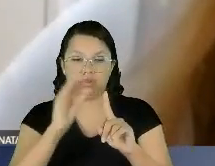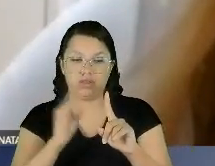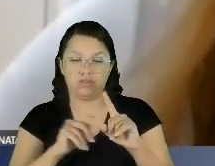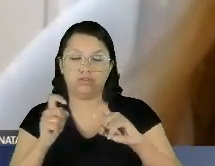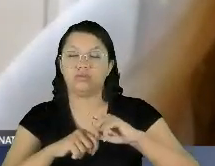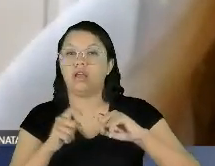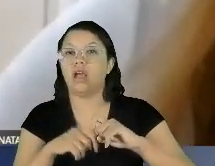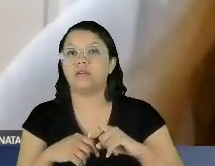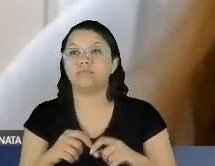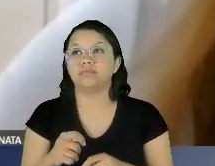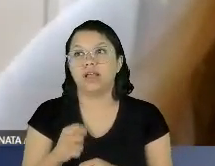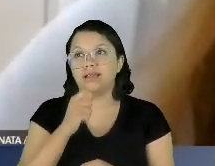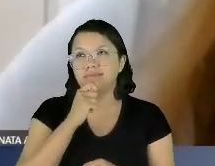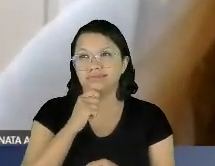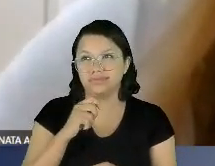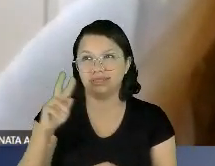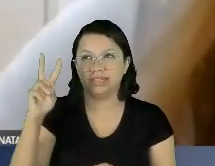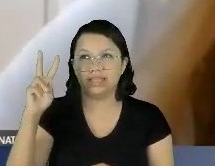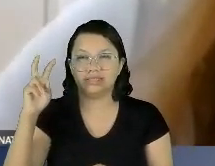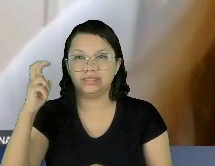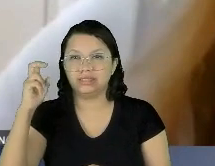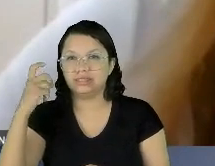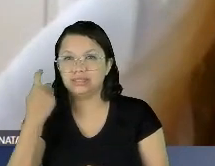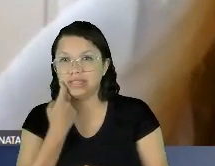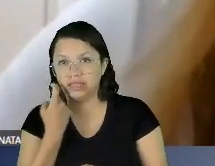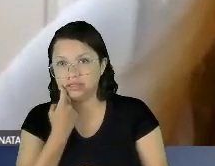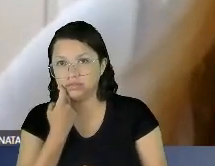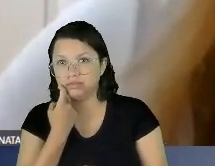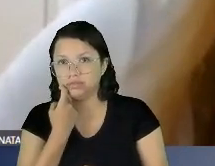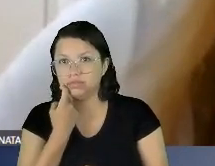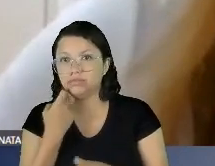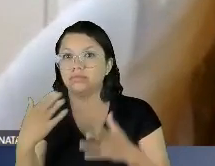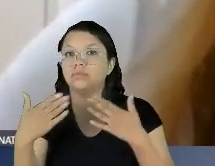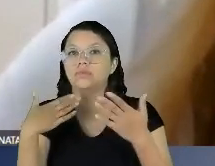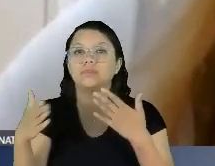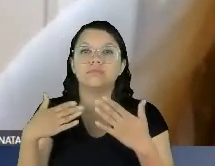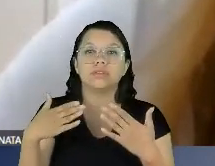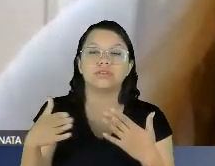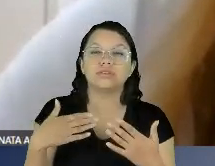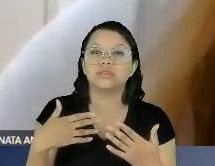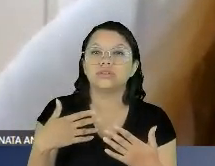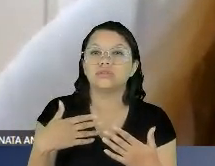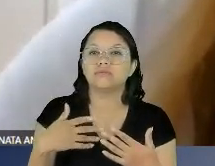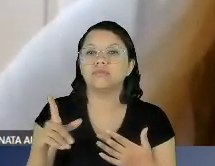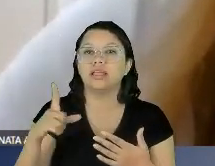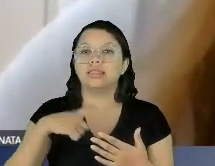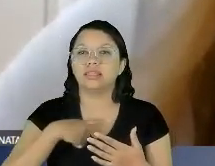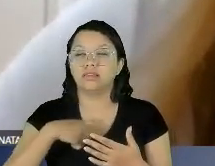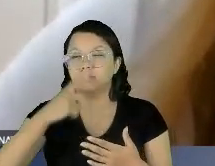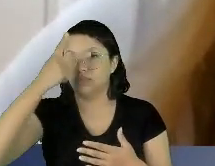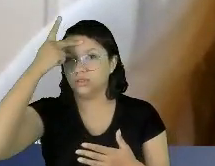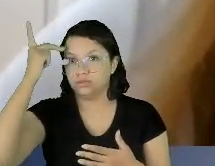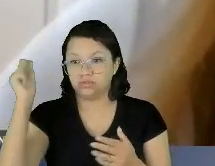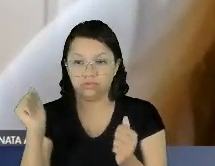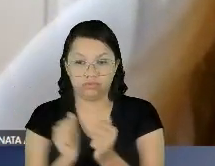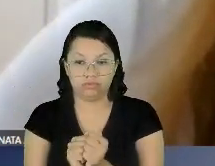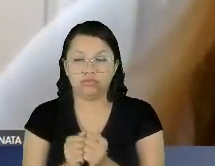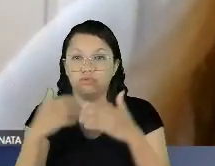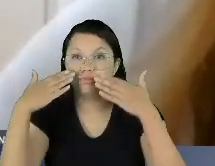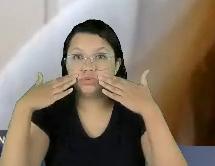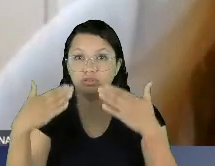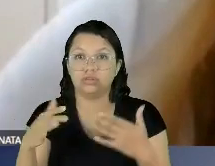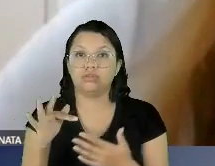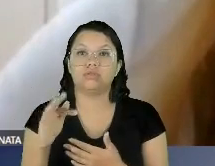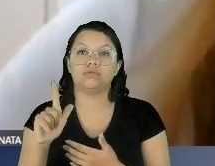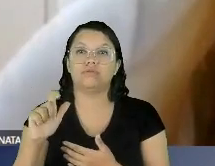importunação sexual. E ainda na sexta, o debate ele vai contar com a